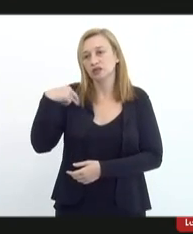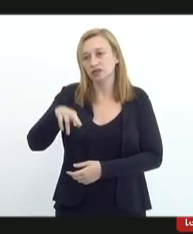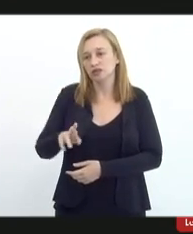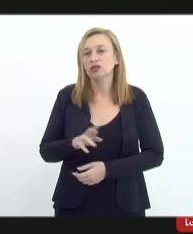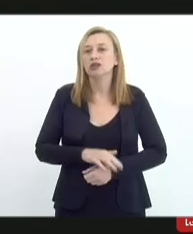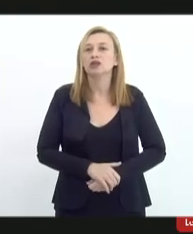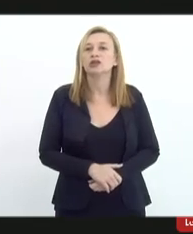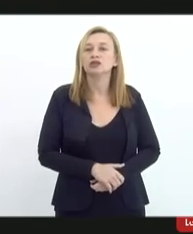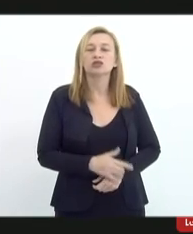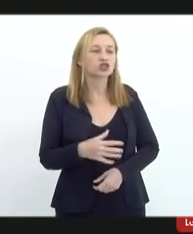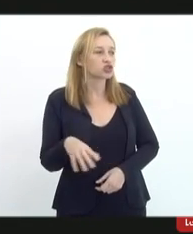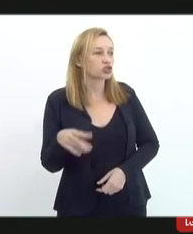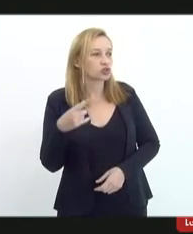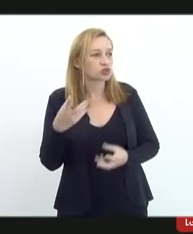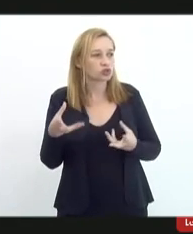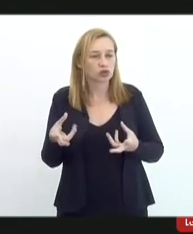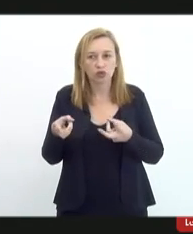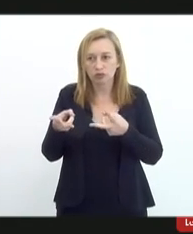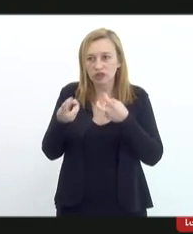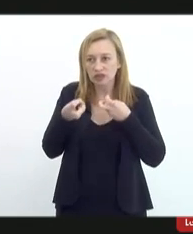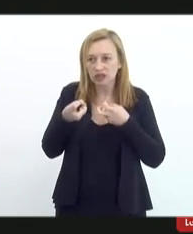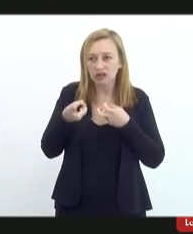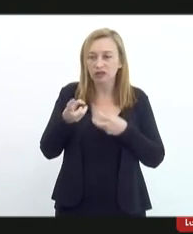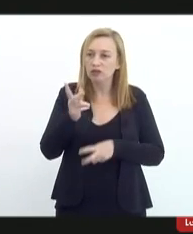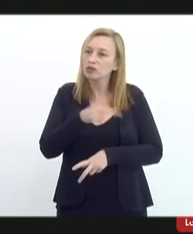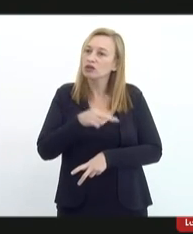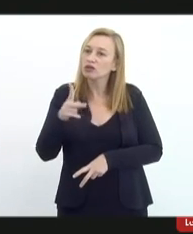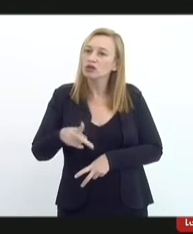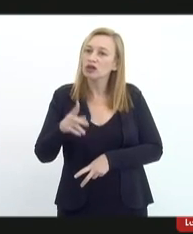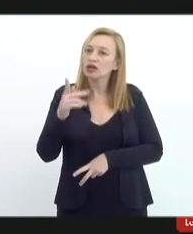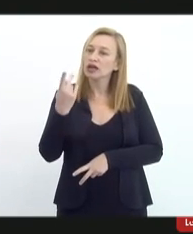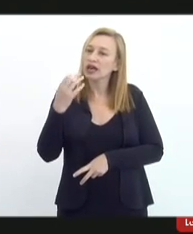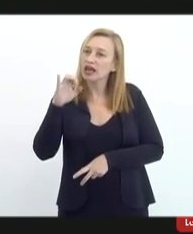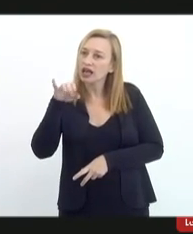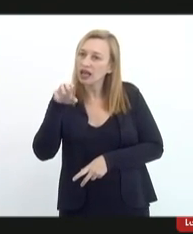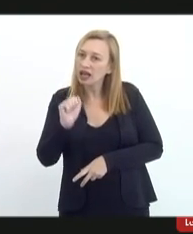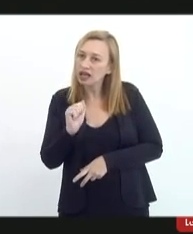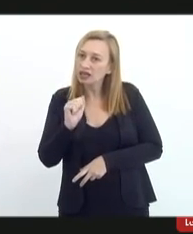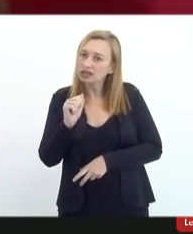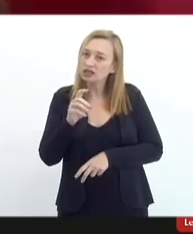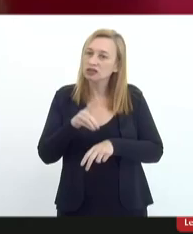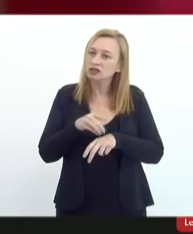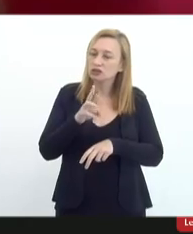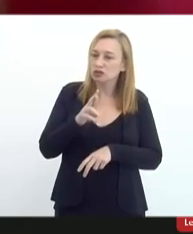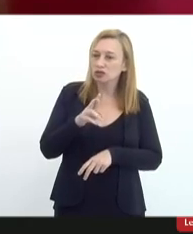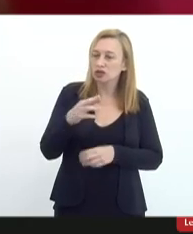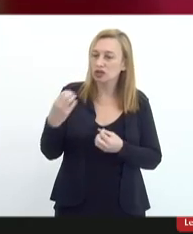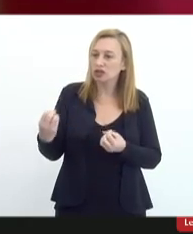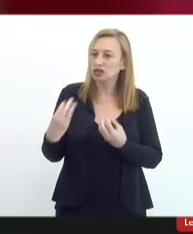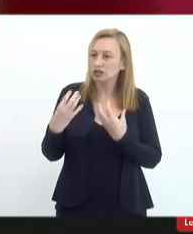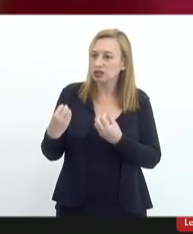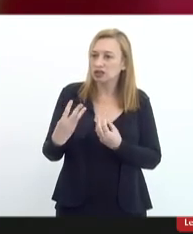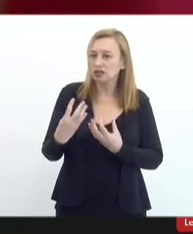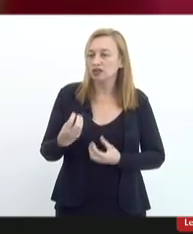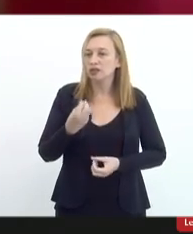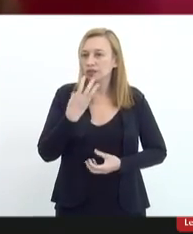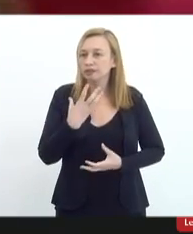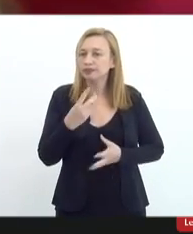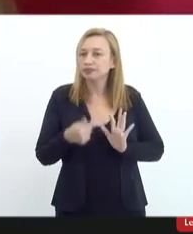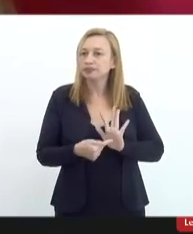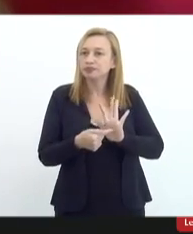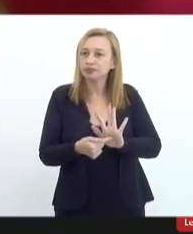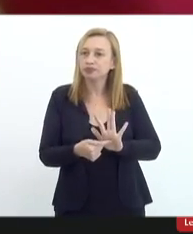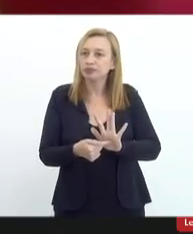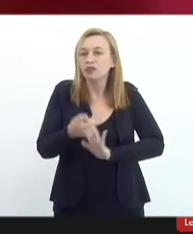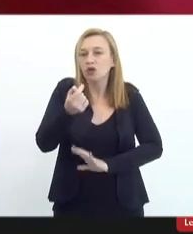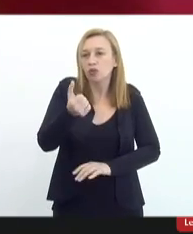Quando a gente ouve a nossa querida professora Helena Teodoro, nossa doutora que muito nos ensina, né? Ela mostra aí